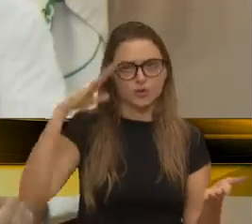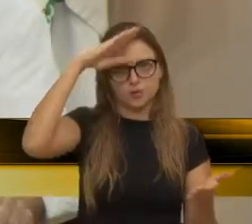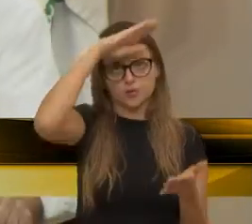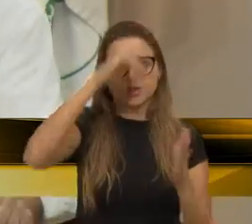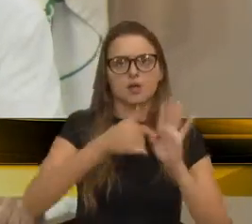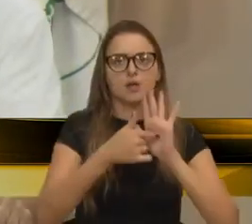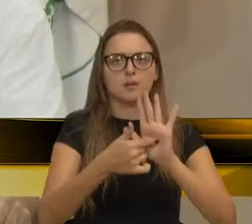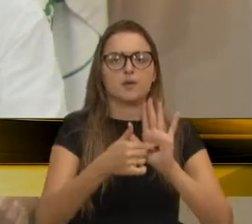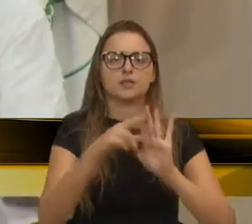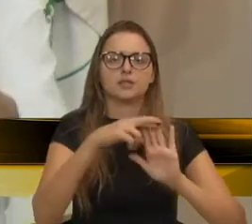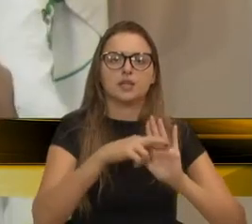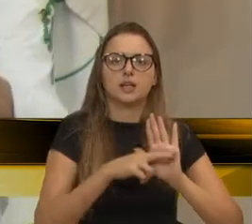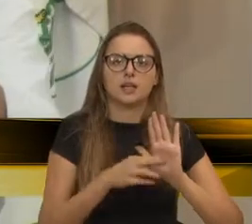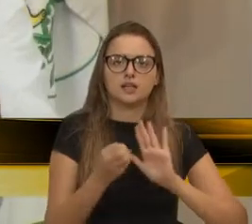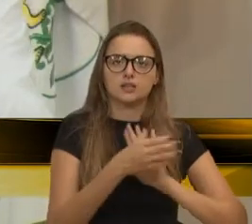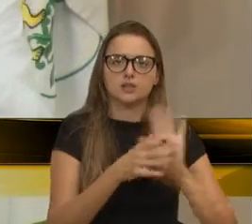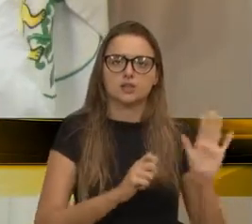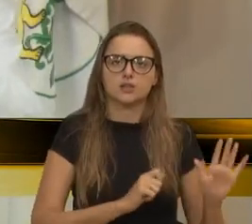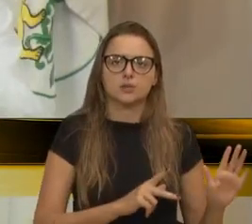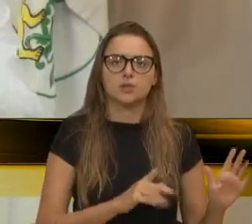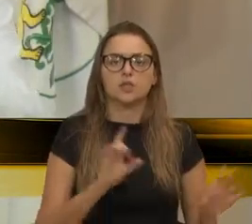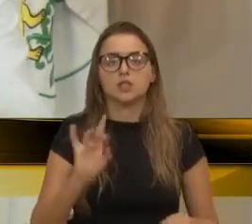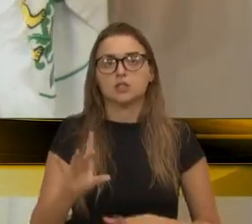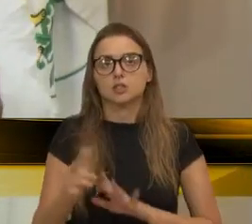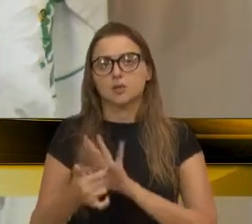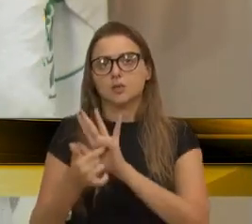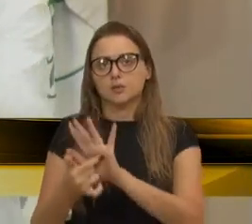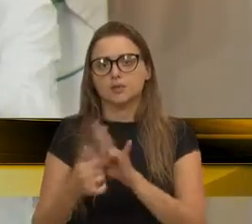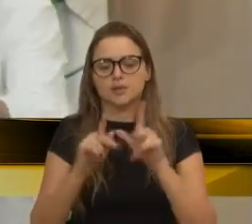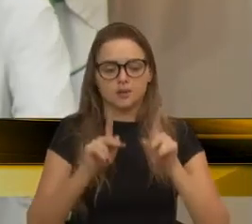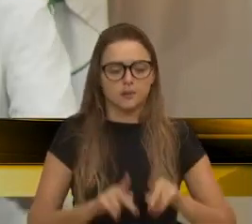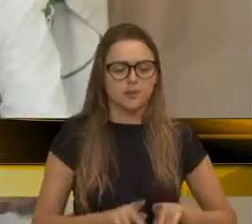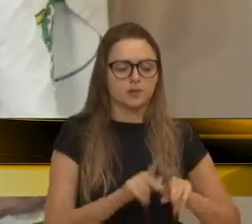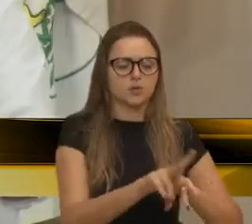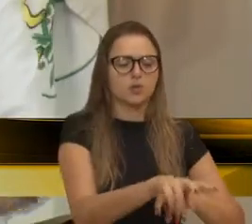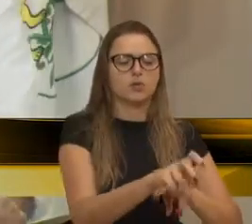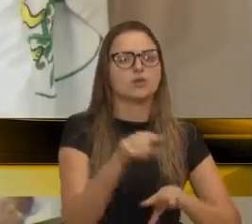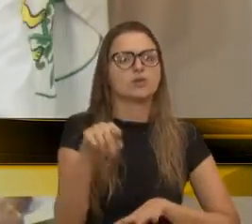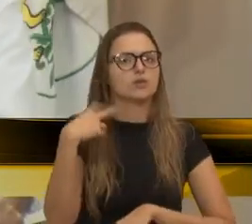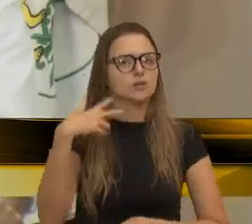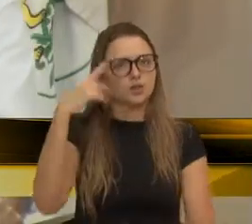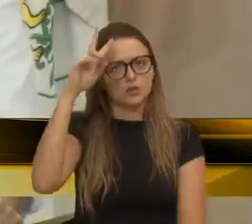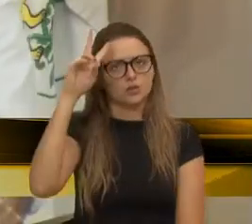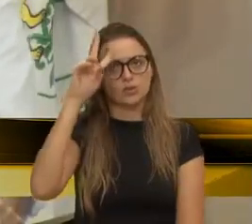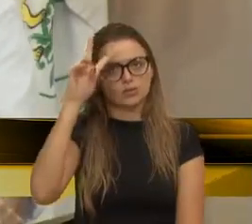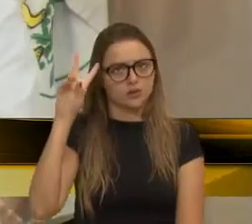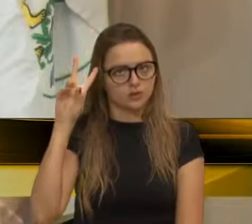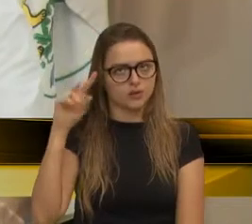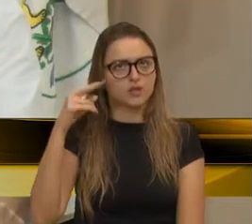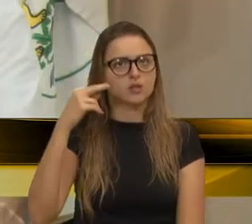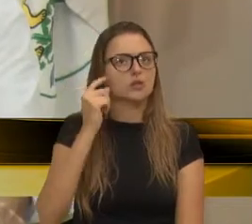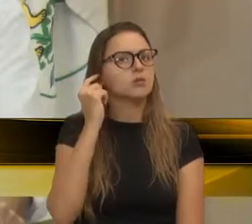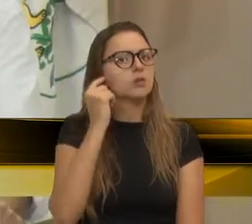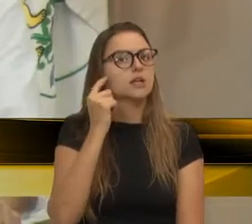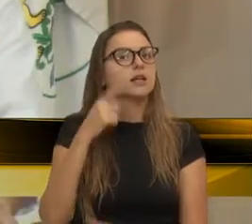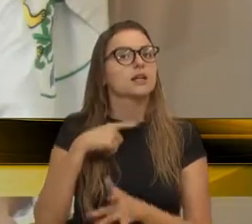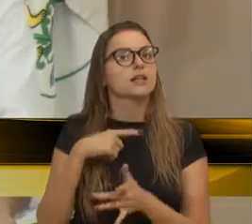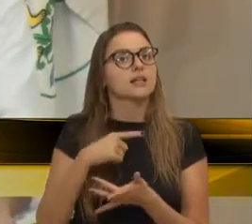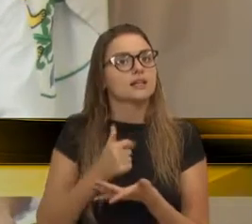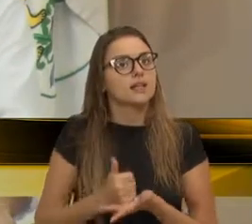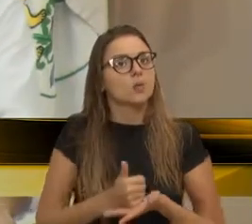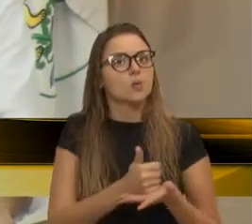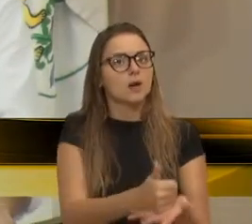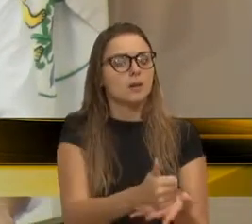da Previdência, onde só para ilustrar aqui o trabalhador rural, e chama a atenção do vereador do vereador Bandeira, que tem o pé lá